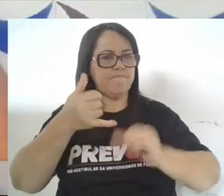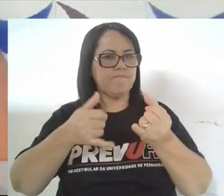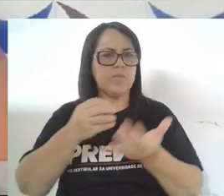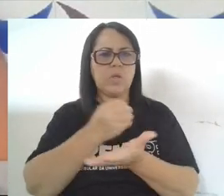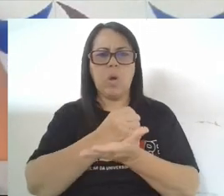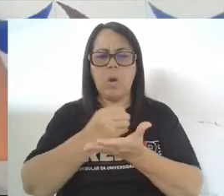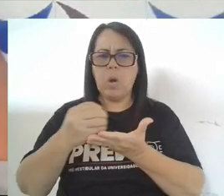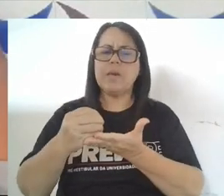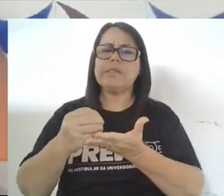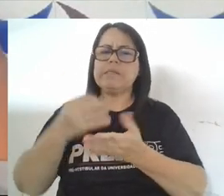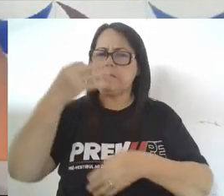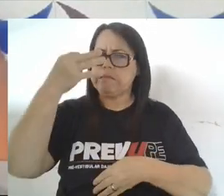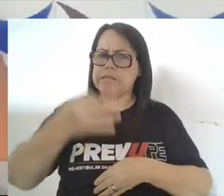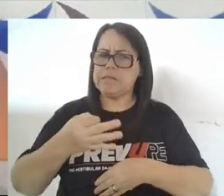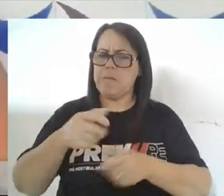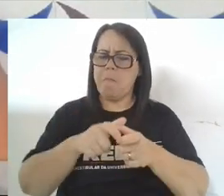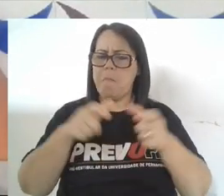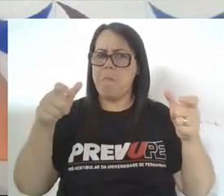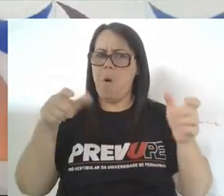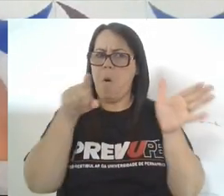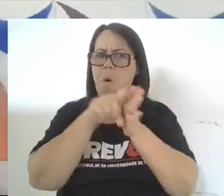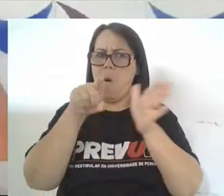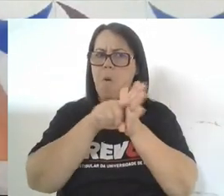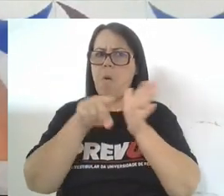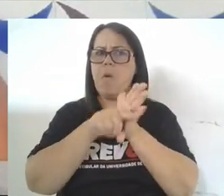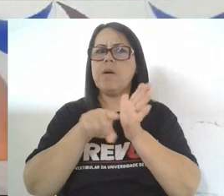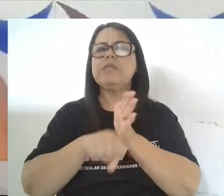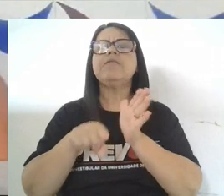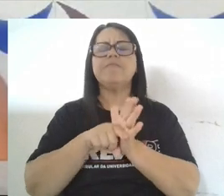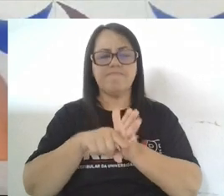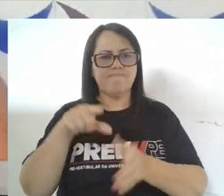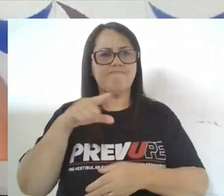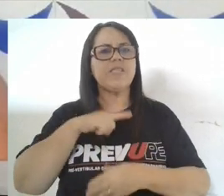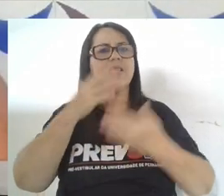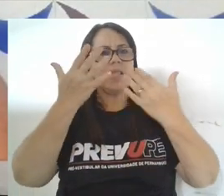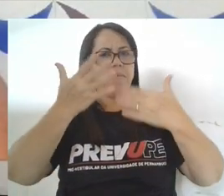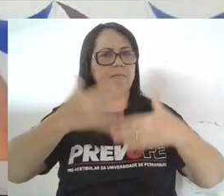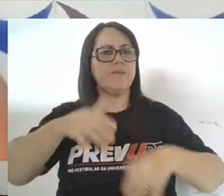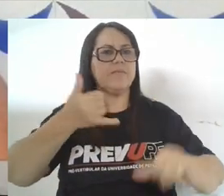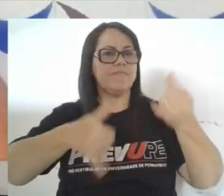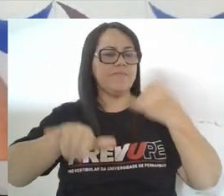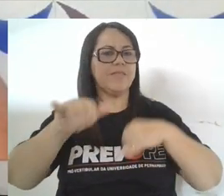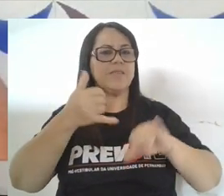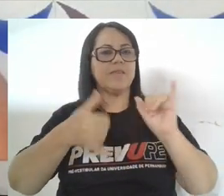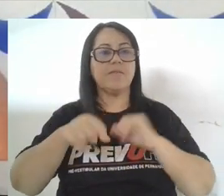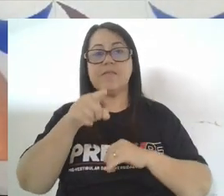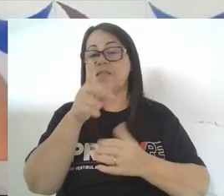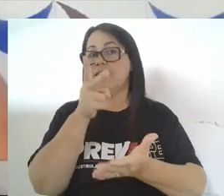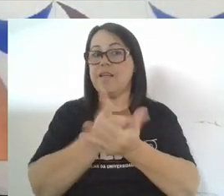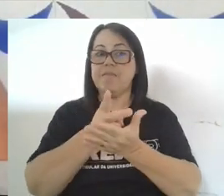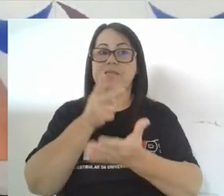certeza vai ser maior o leque de questões que você vai ter na prova de química e você sempre